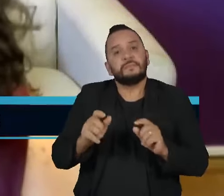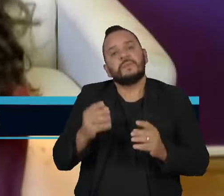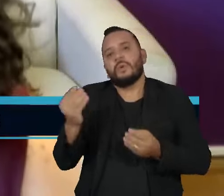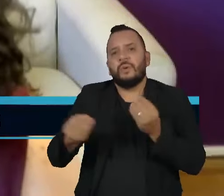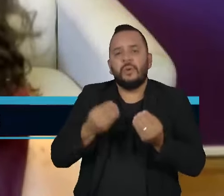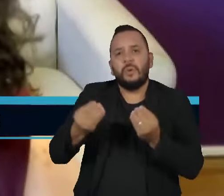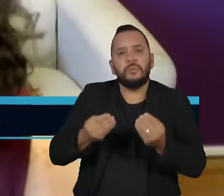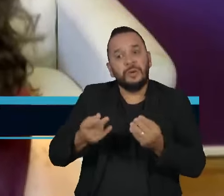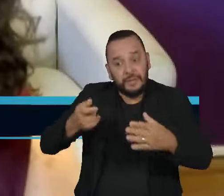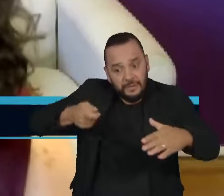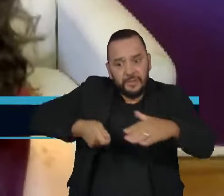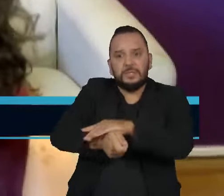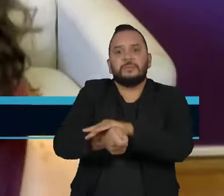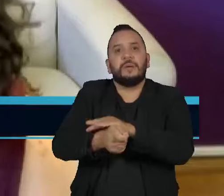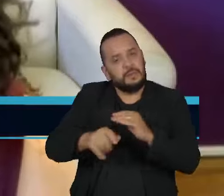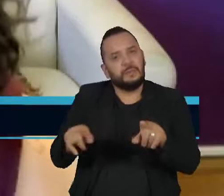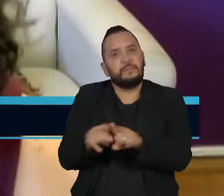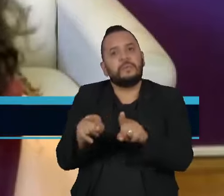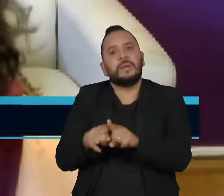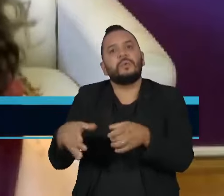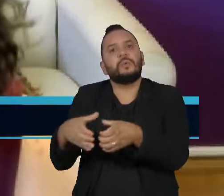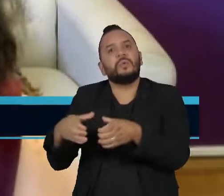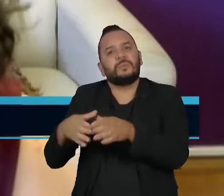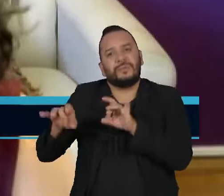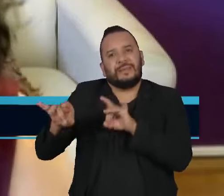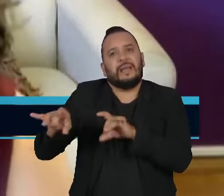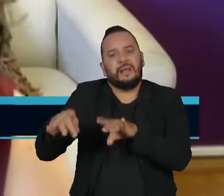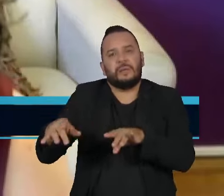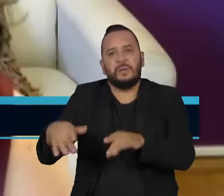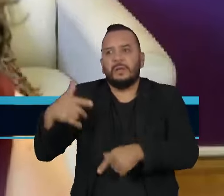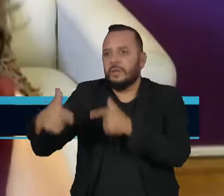para que a gente tenha equipes técnicas que trabalhem